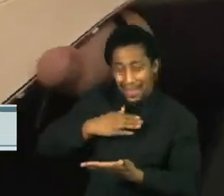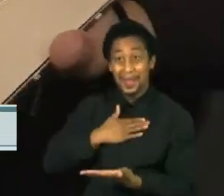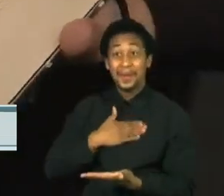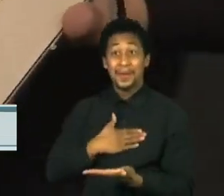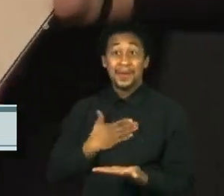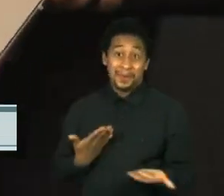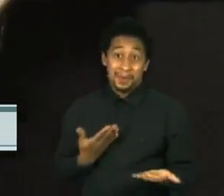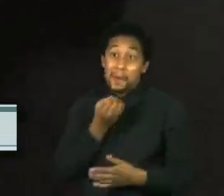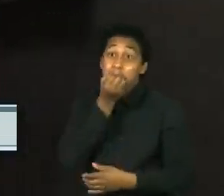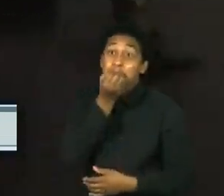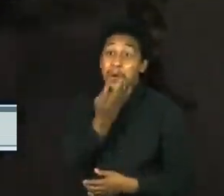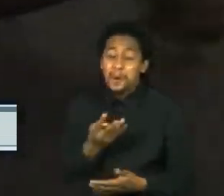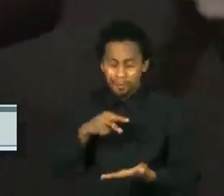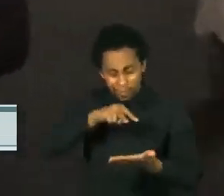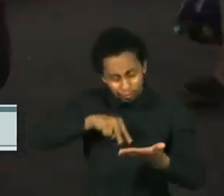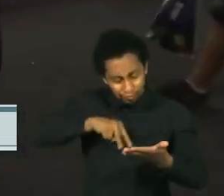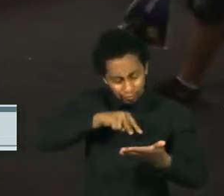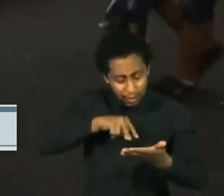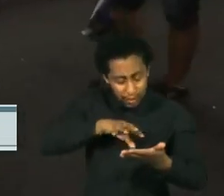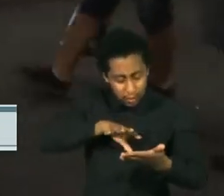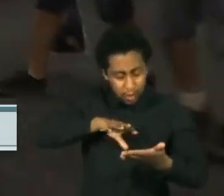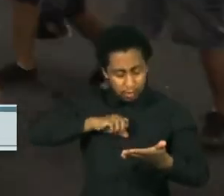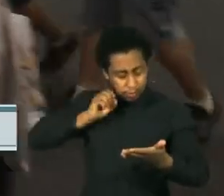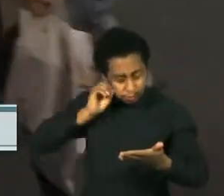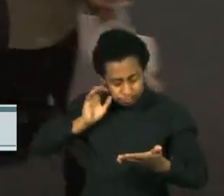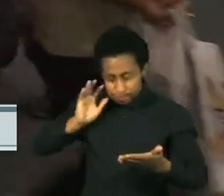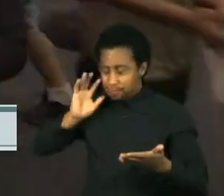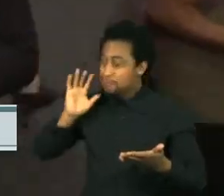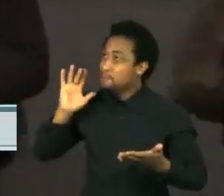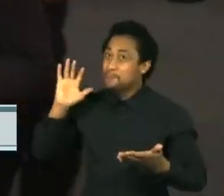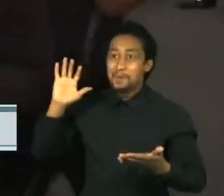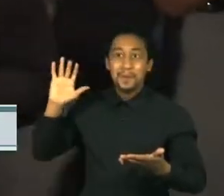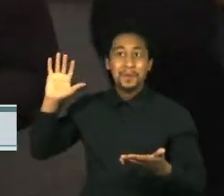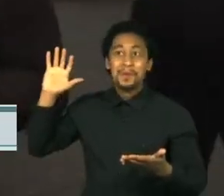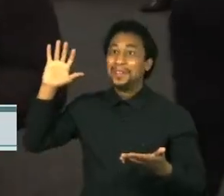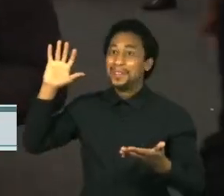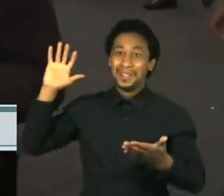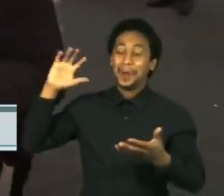assim, porque parece que você está saindo da realidade, está indo para um mundo novo, assim, é muito legal.